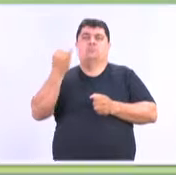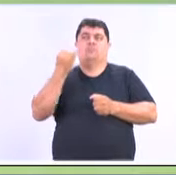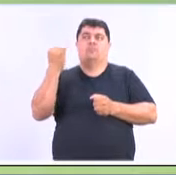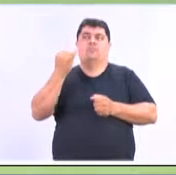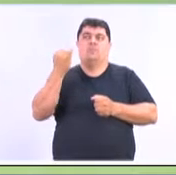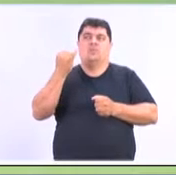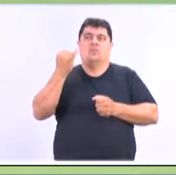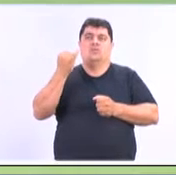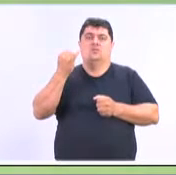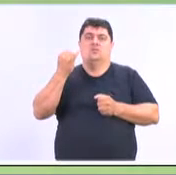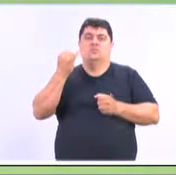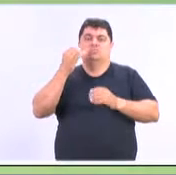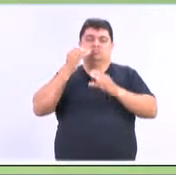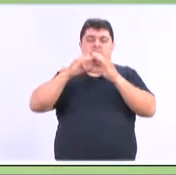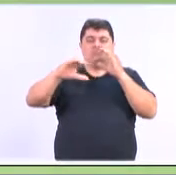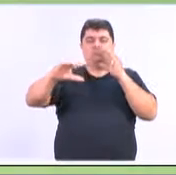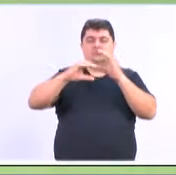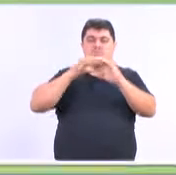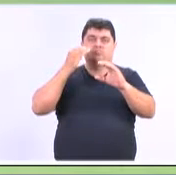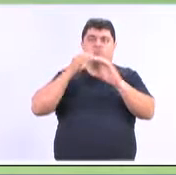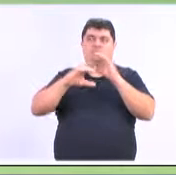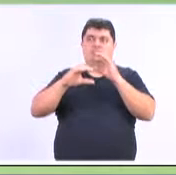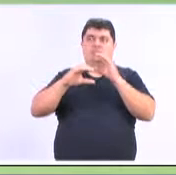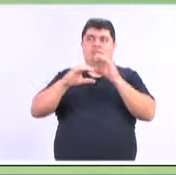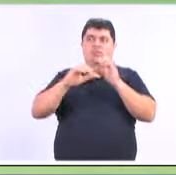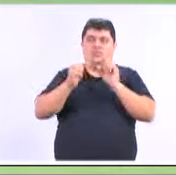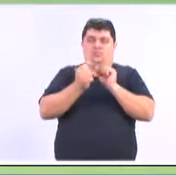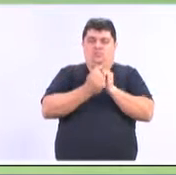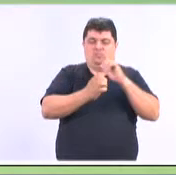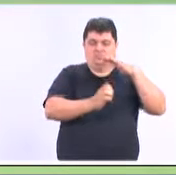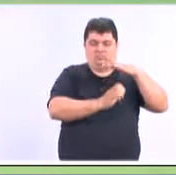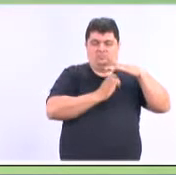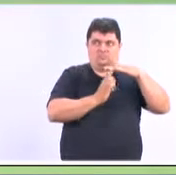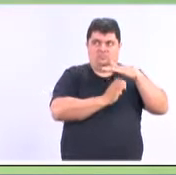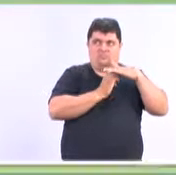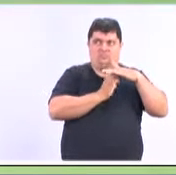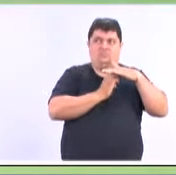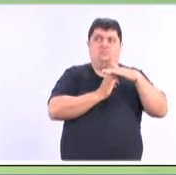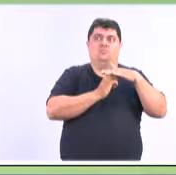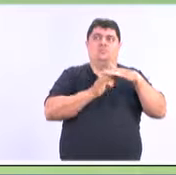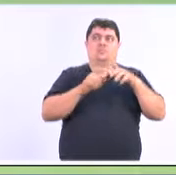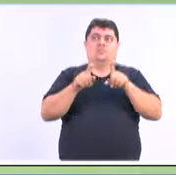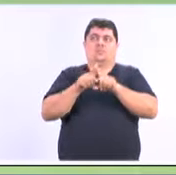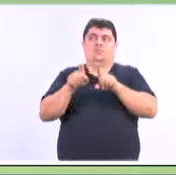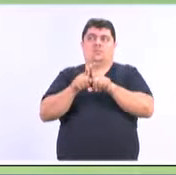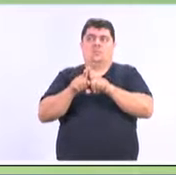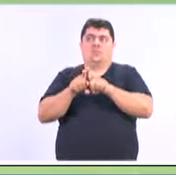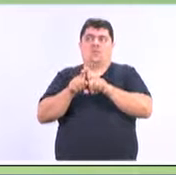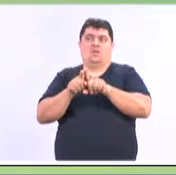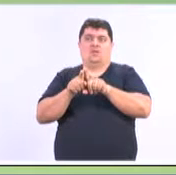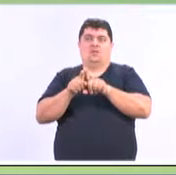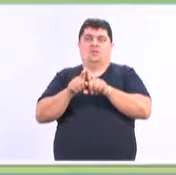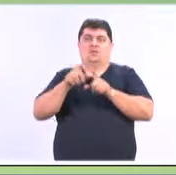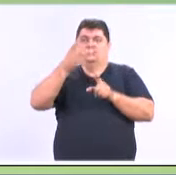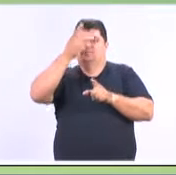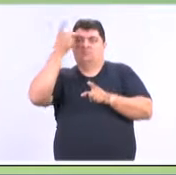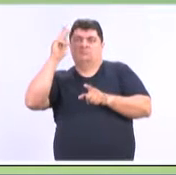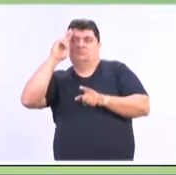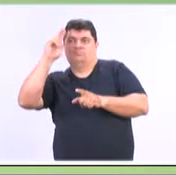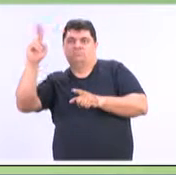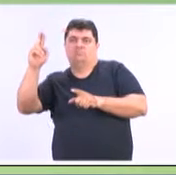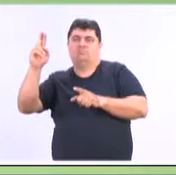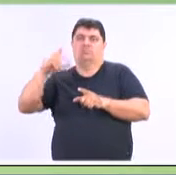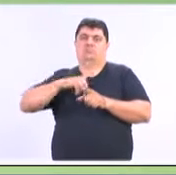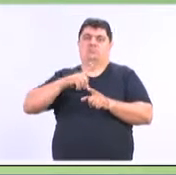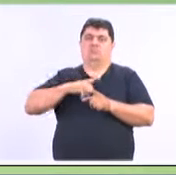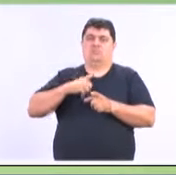importante veículo de comunicação entre a empresa e seus shareholders